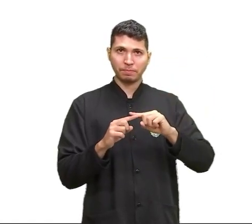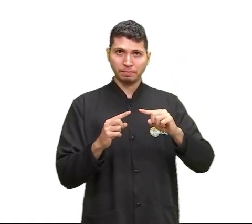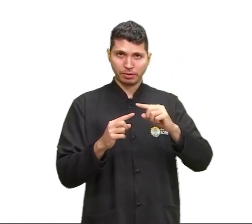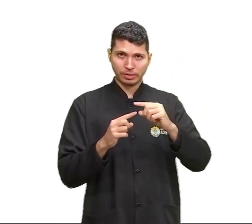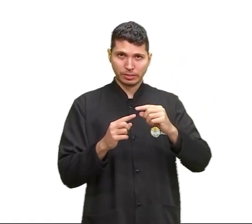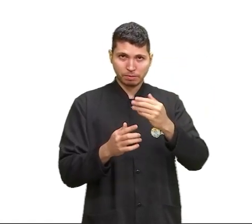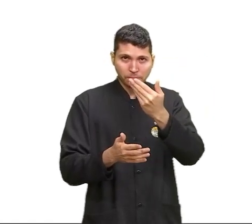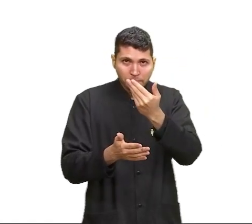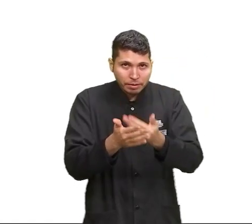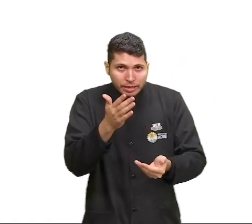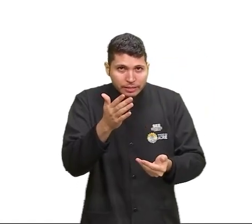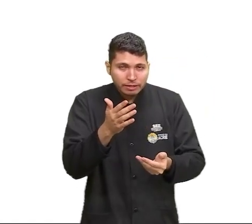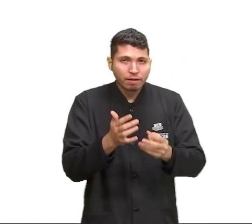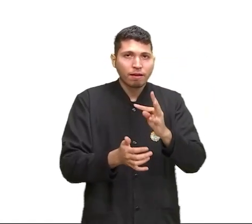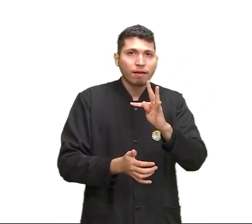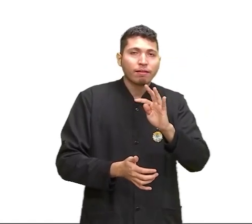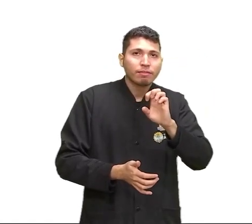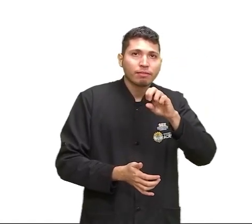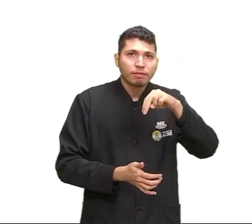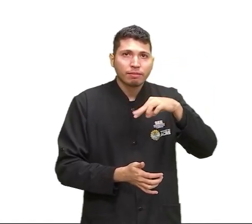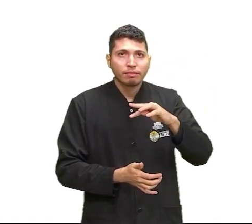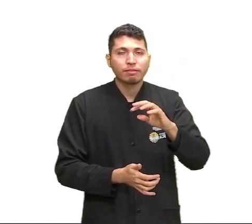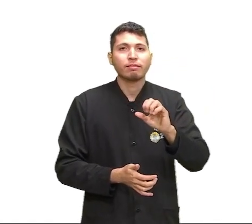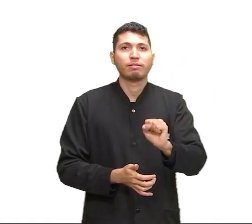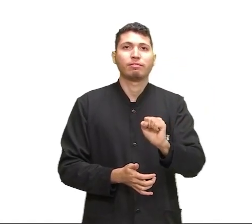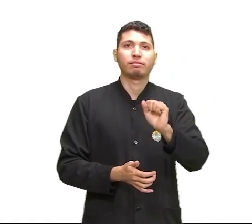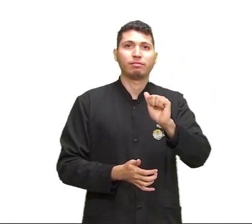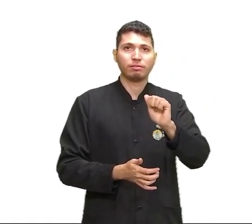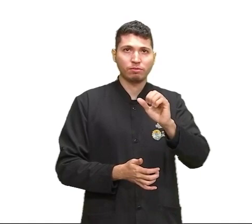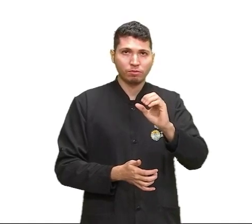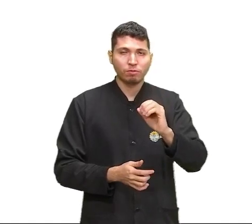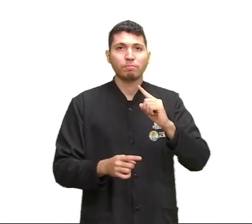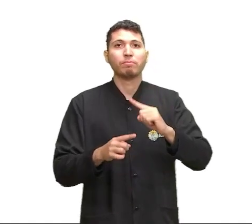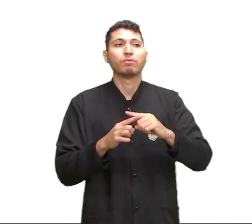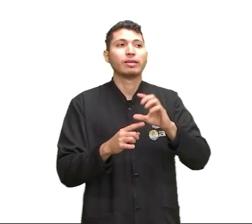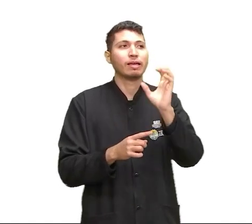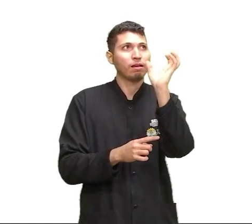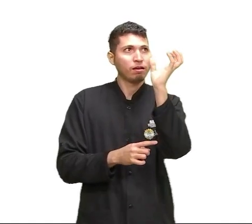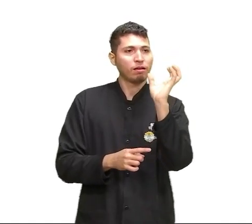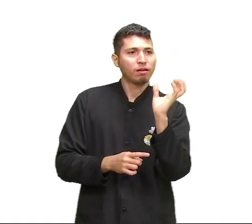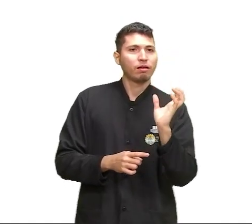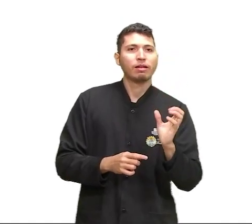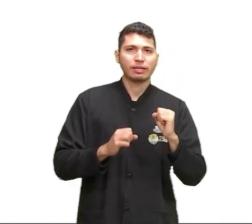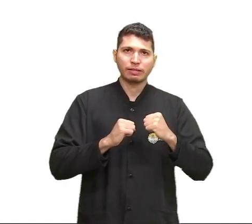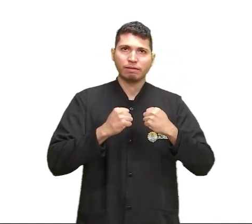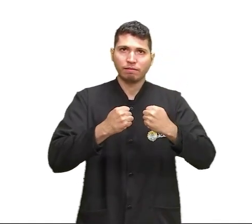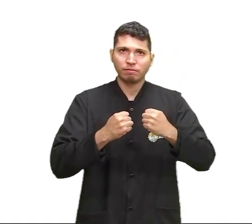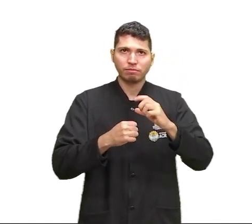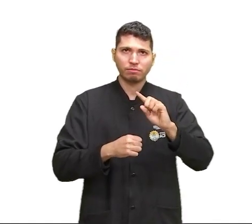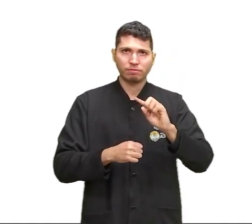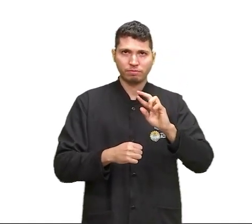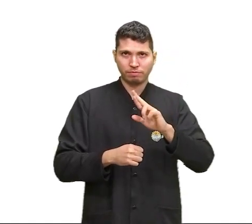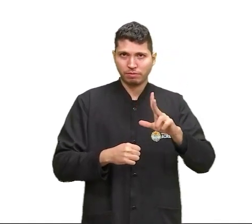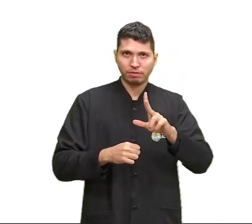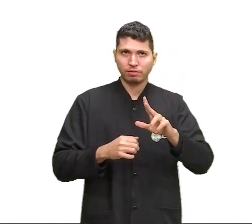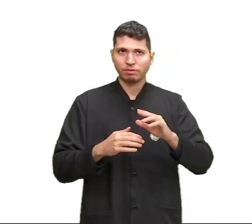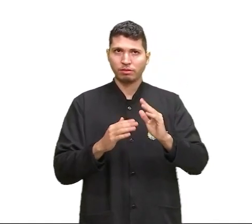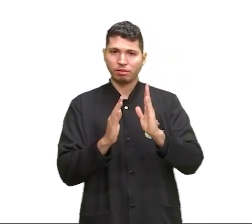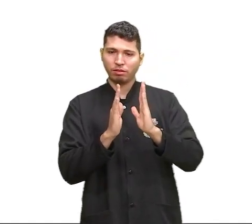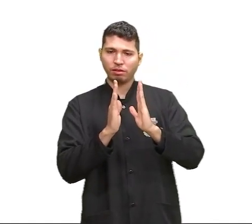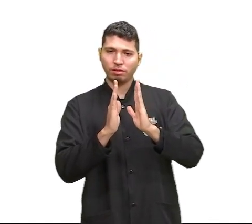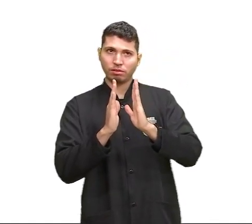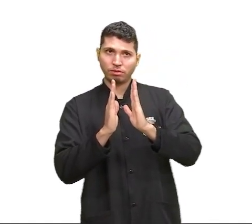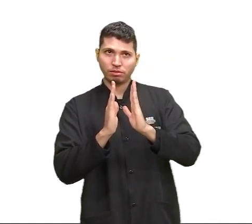tensão justamente porque cada uma tem uma resistência. Já o circuito em paralelo, não. O circuito em paralelo, as correntes